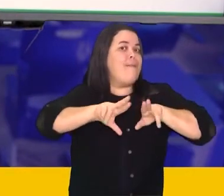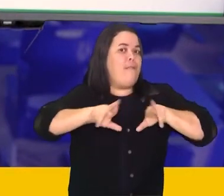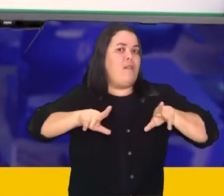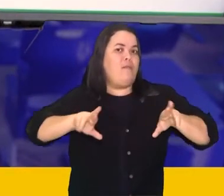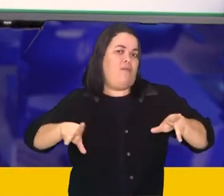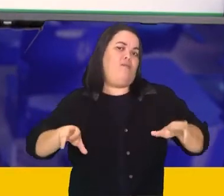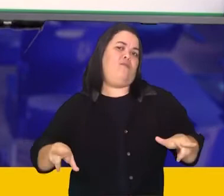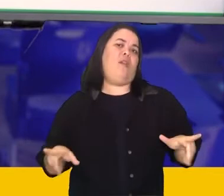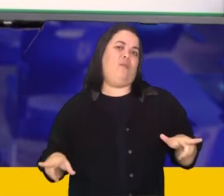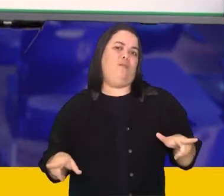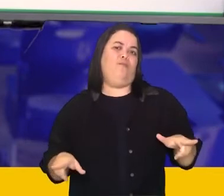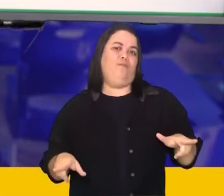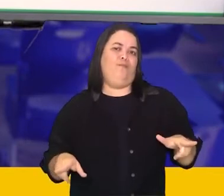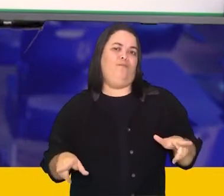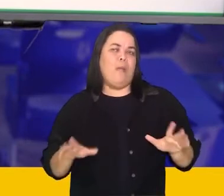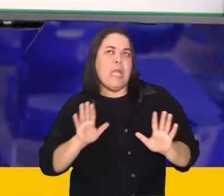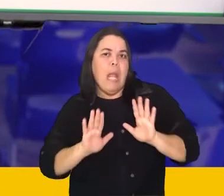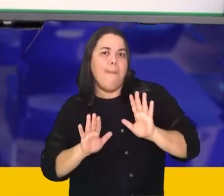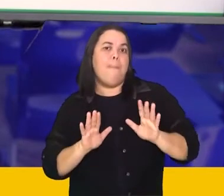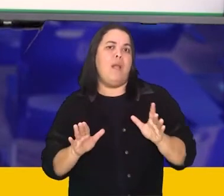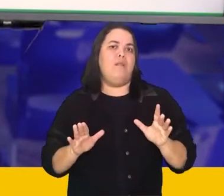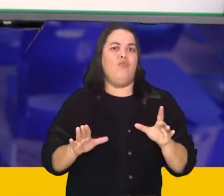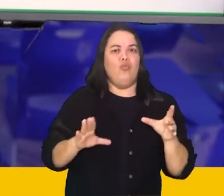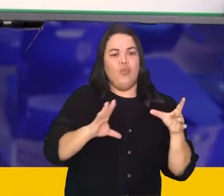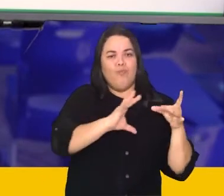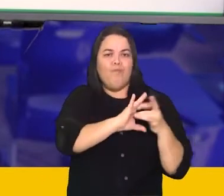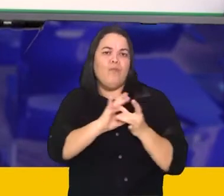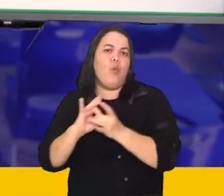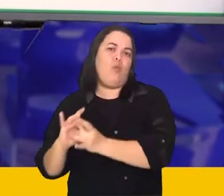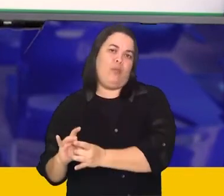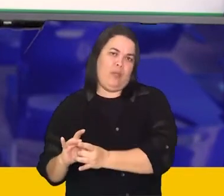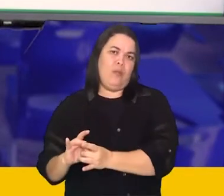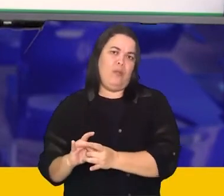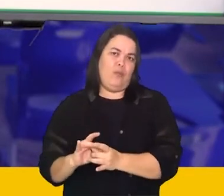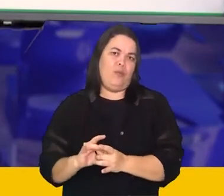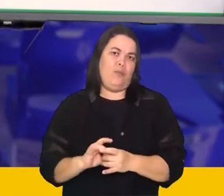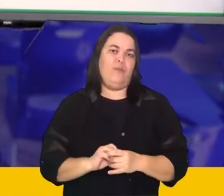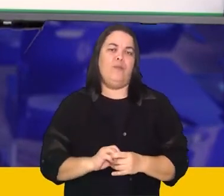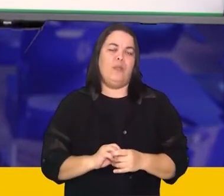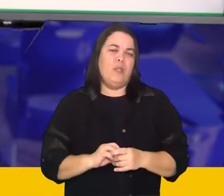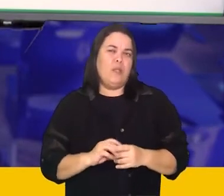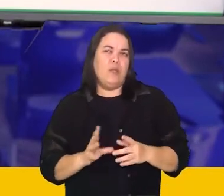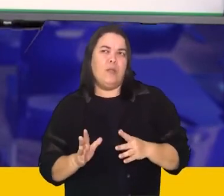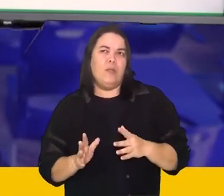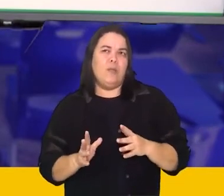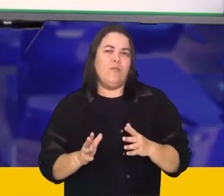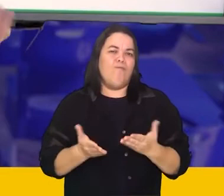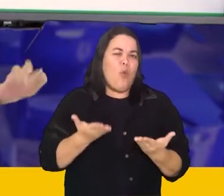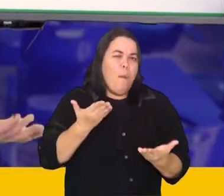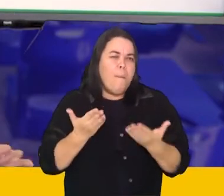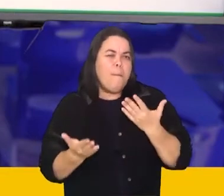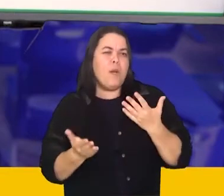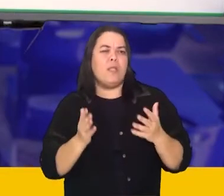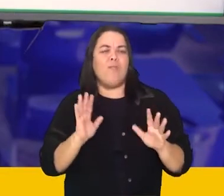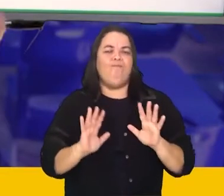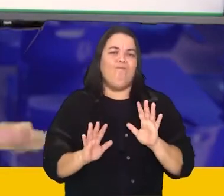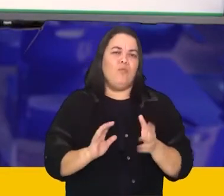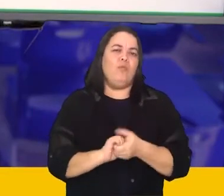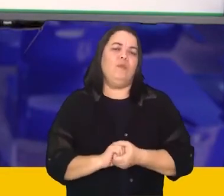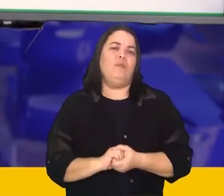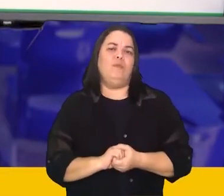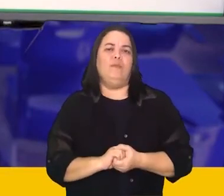com outros sentidos, para ter outras significações, fazendo associações, fazendo comparações especiais, né?